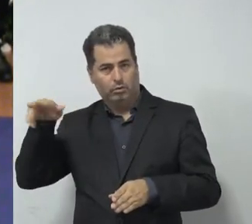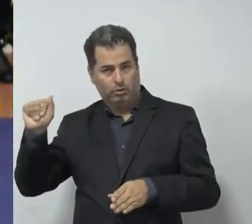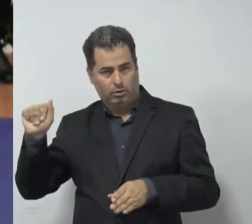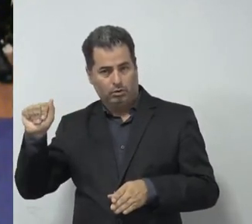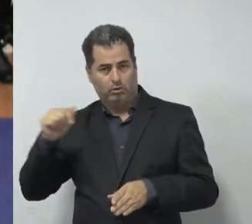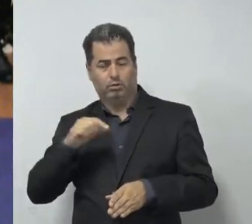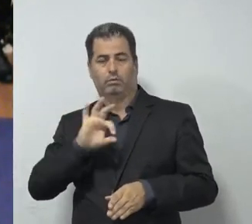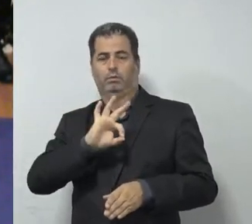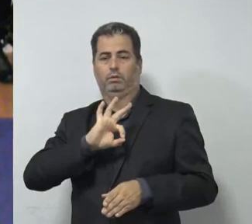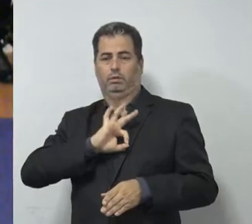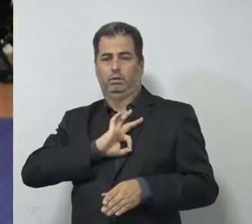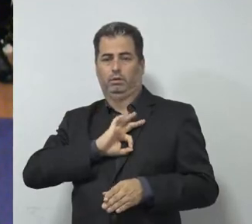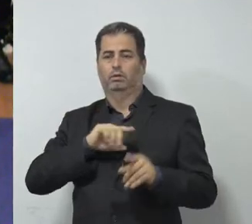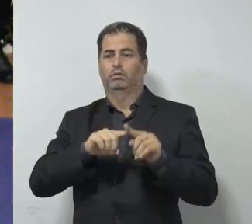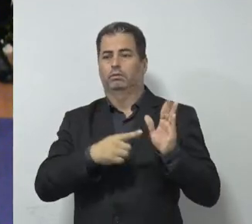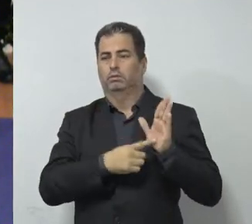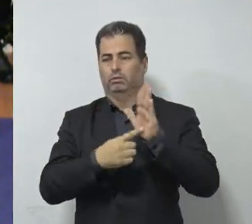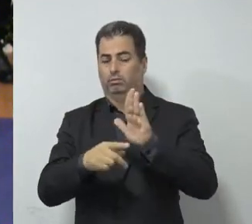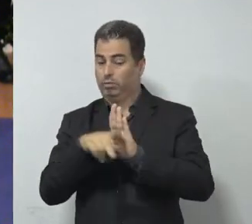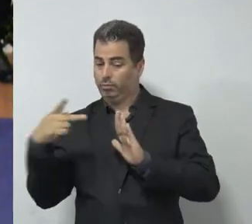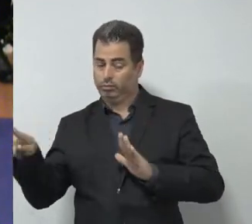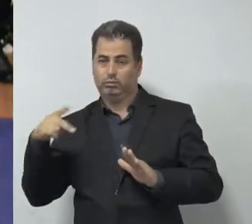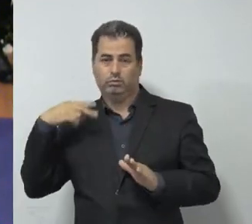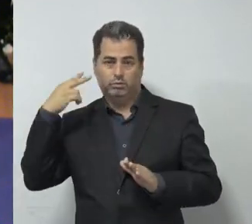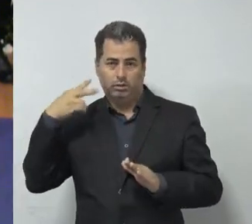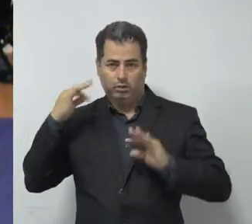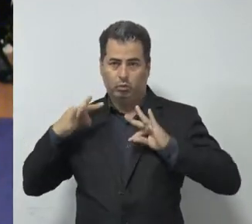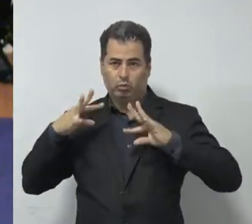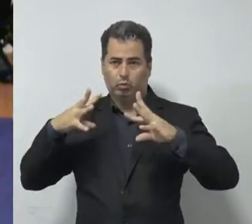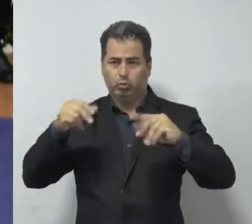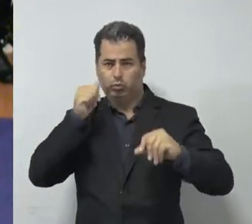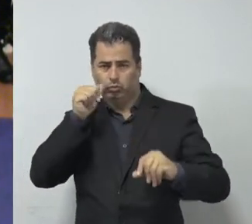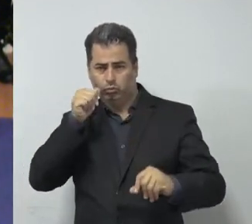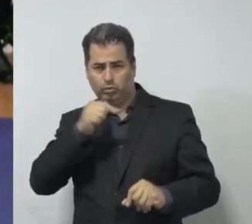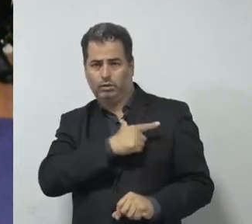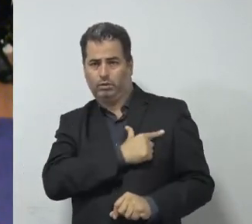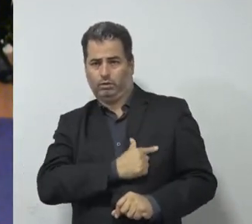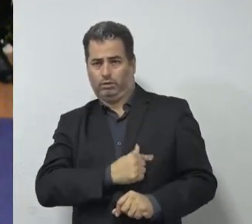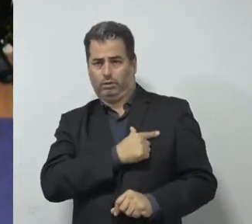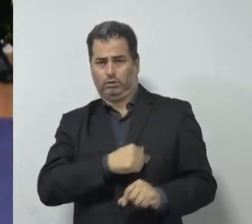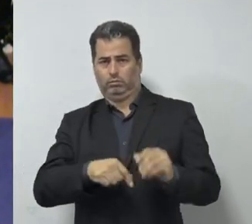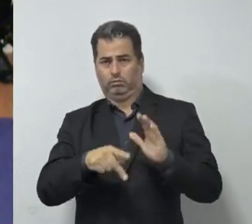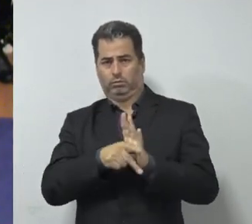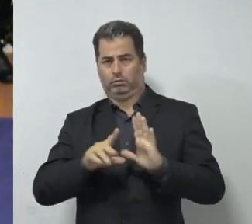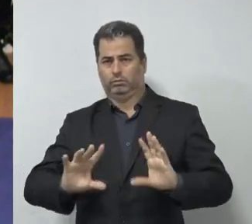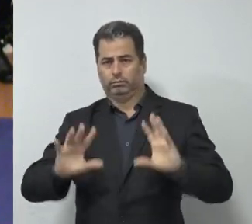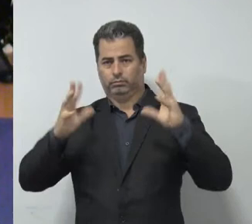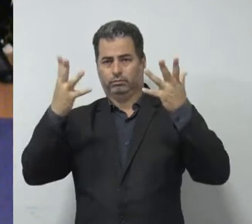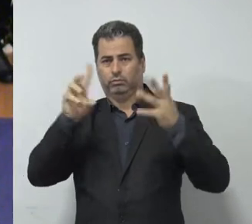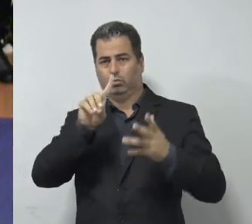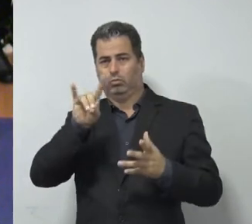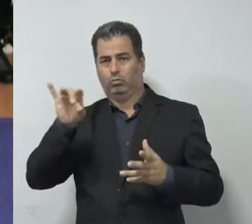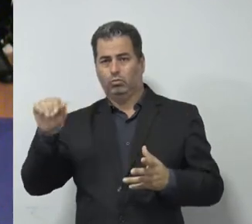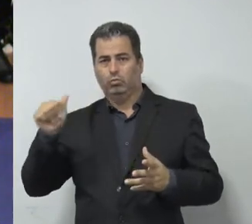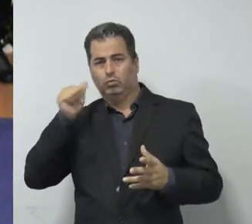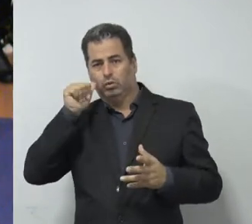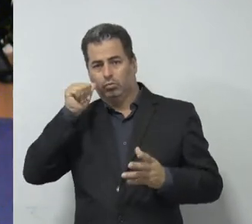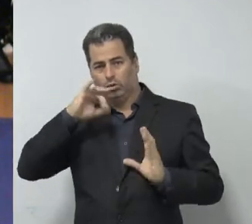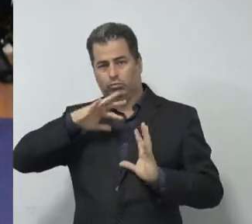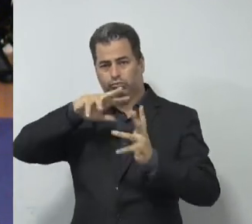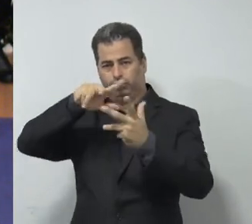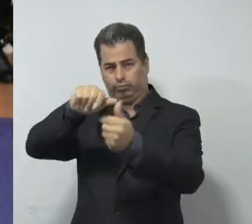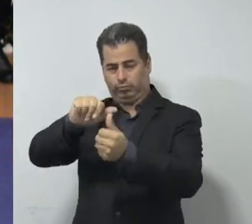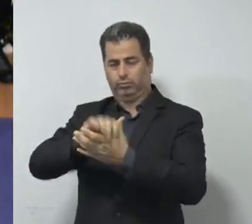por indicação dos vereadores, a todas as homenageadas, em comemoração ao Dia Internacional da